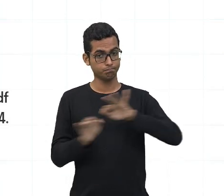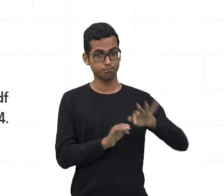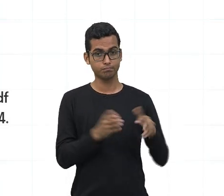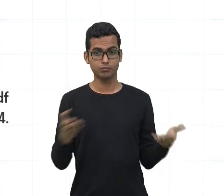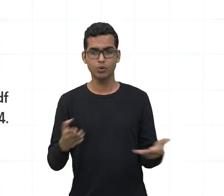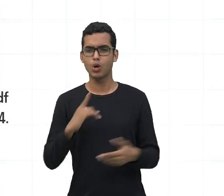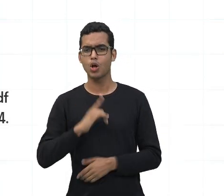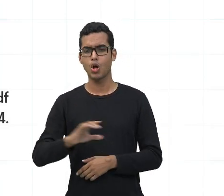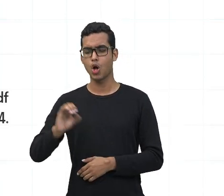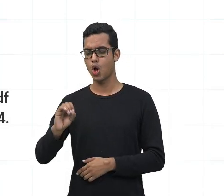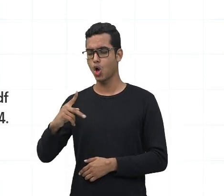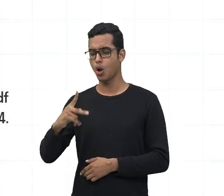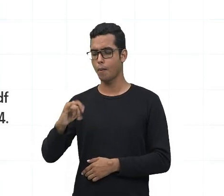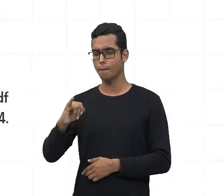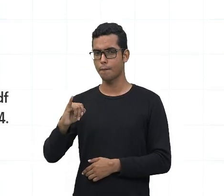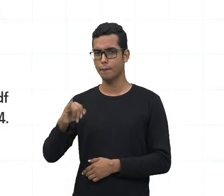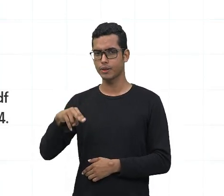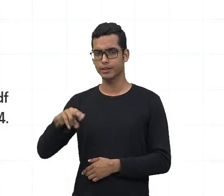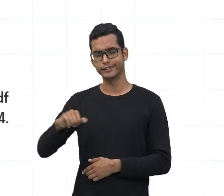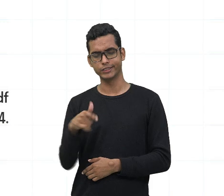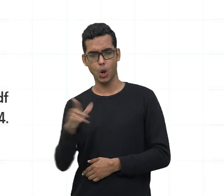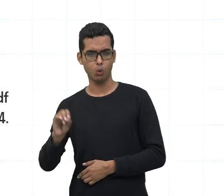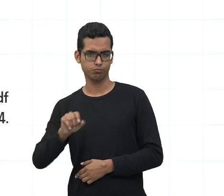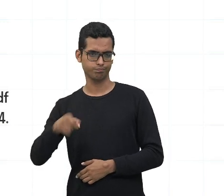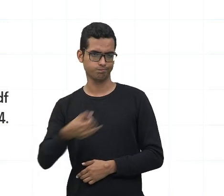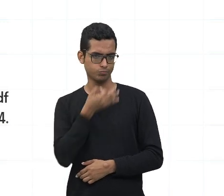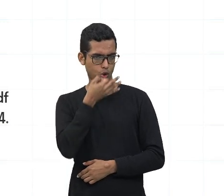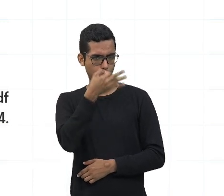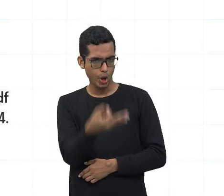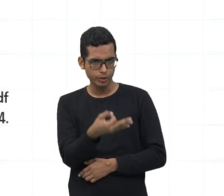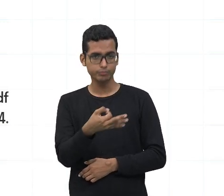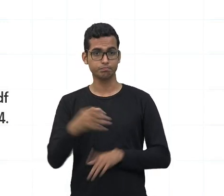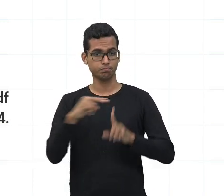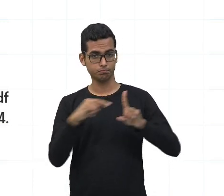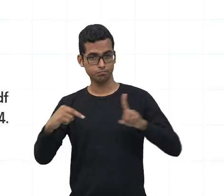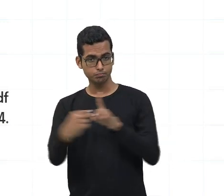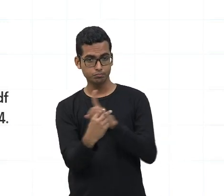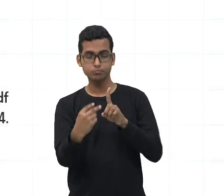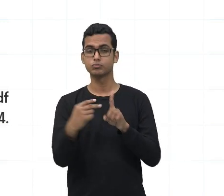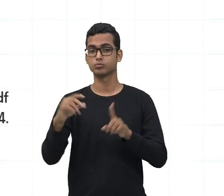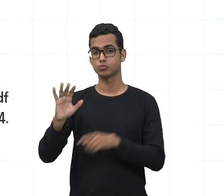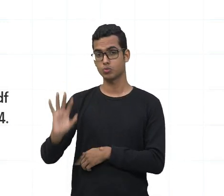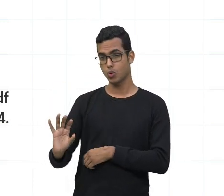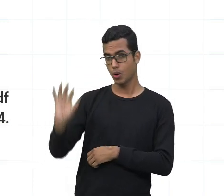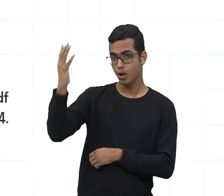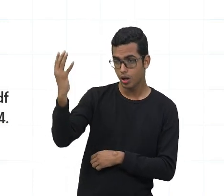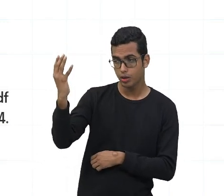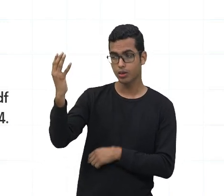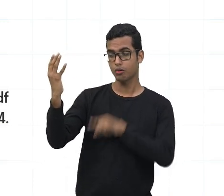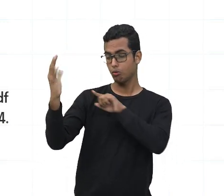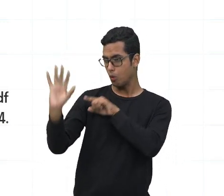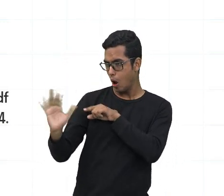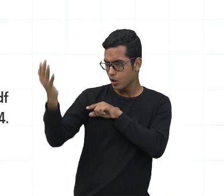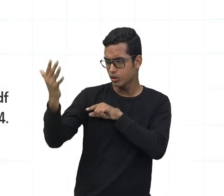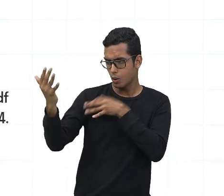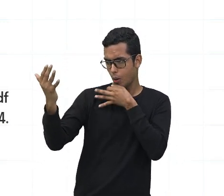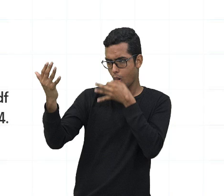opinião é um ponto de vista a respeito de um fato. Ela não é, portanto, um